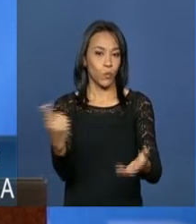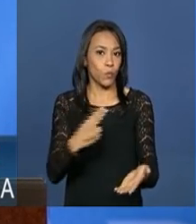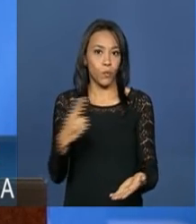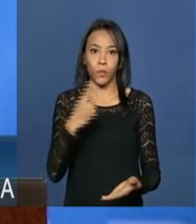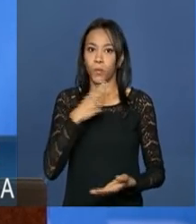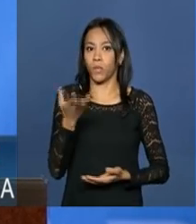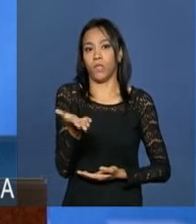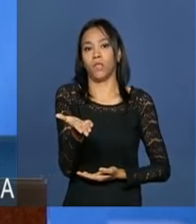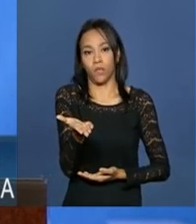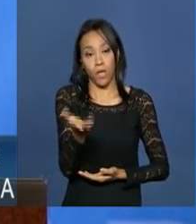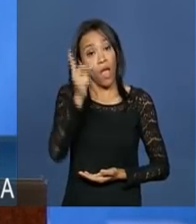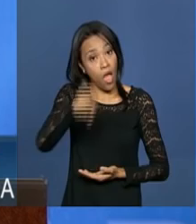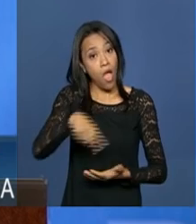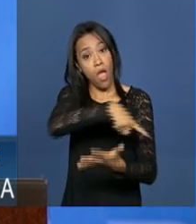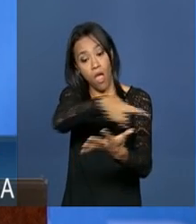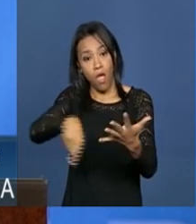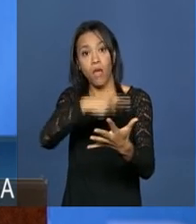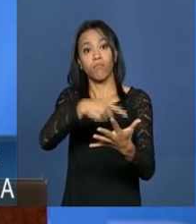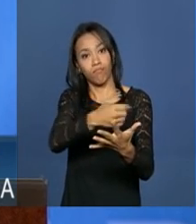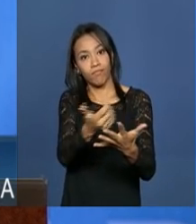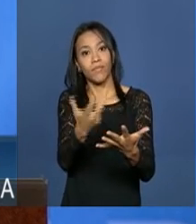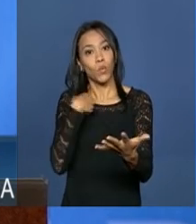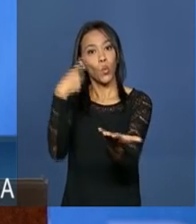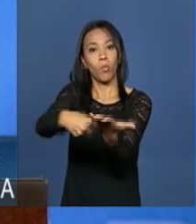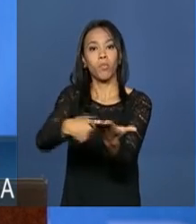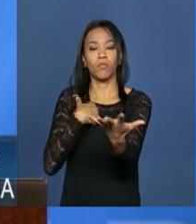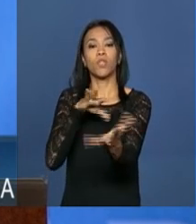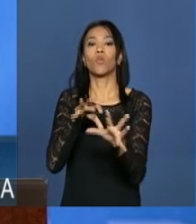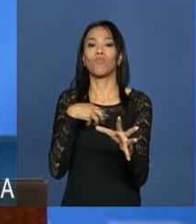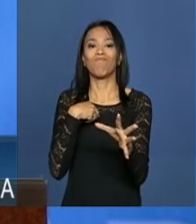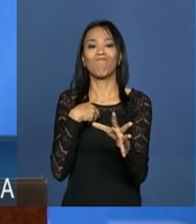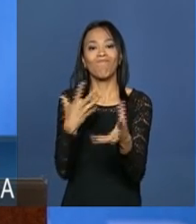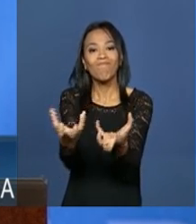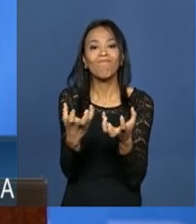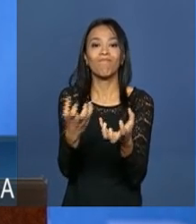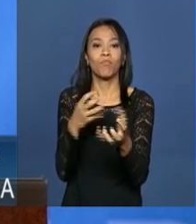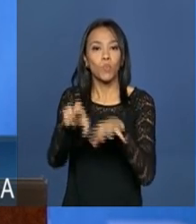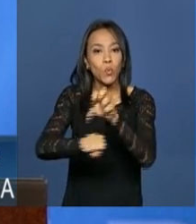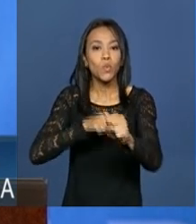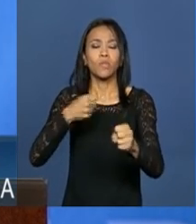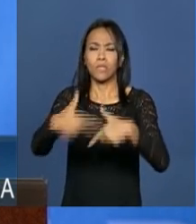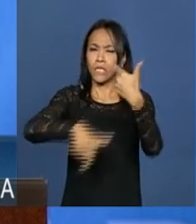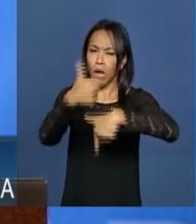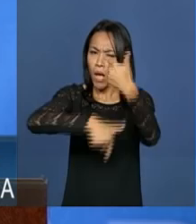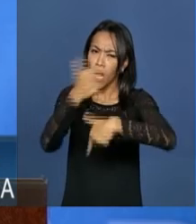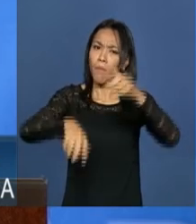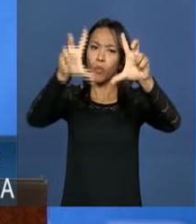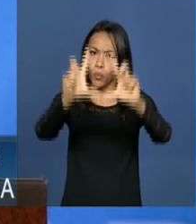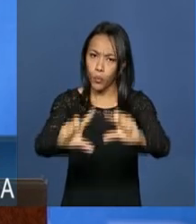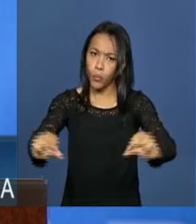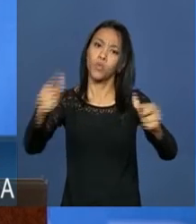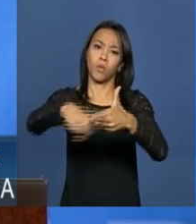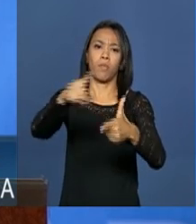Esse é o pacto que eu busco, trabalhar para superar a crise, voltar